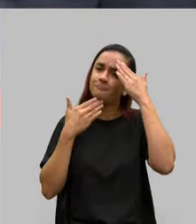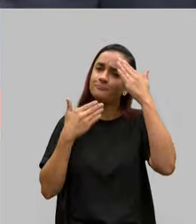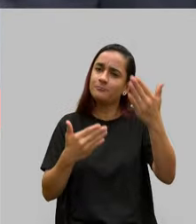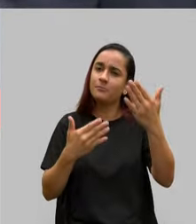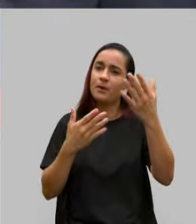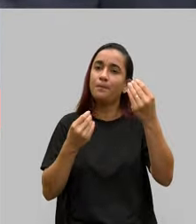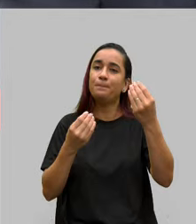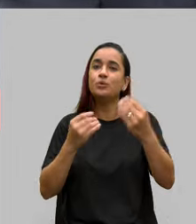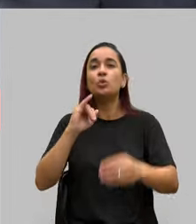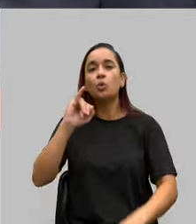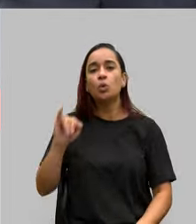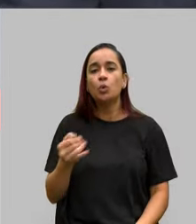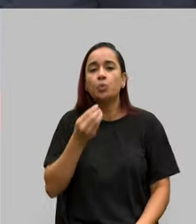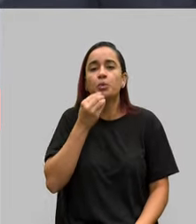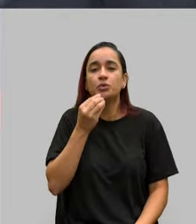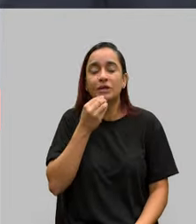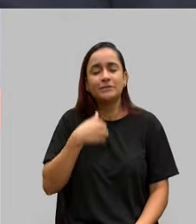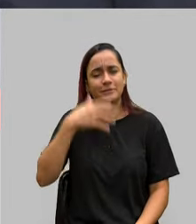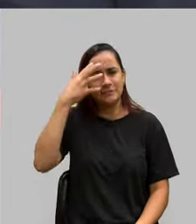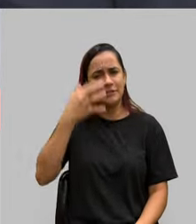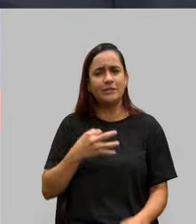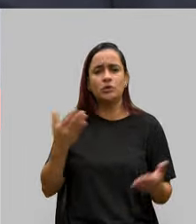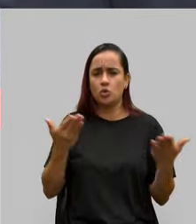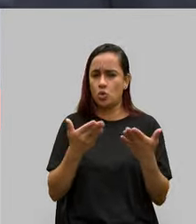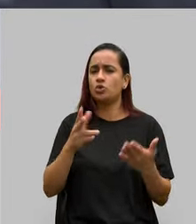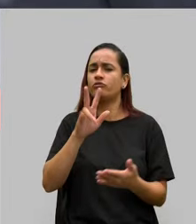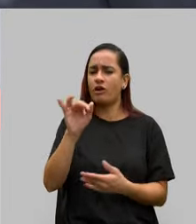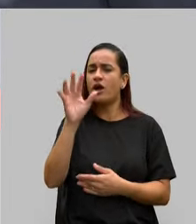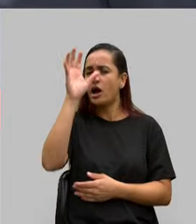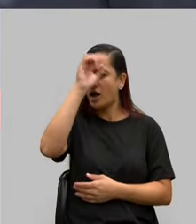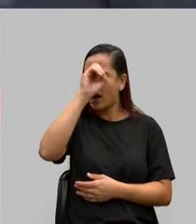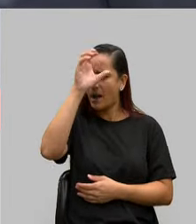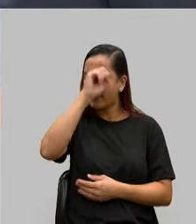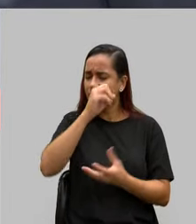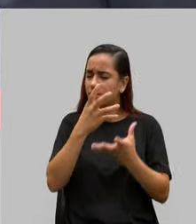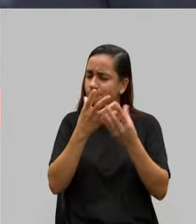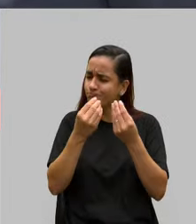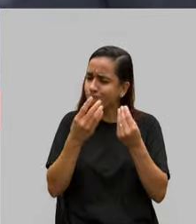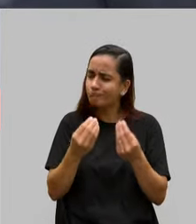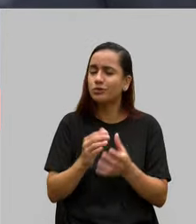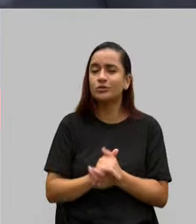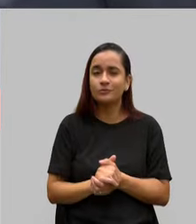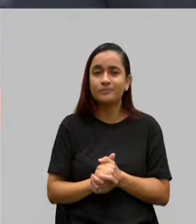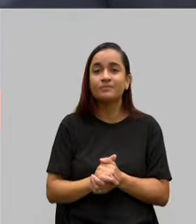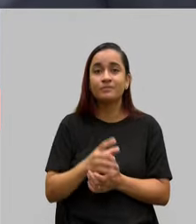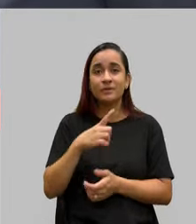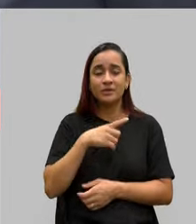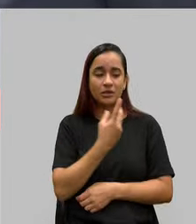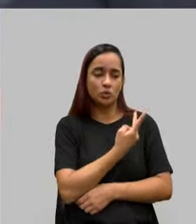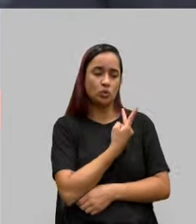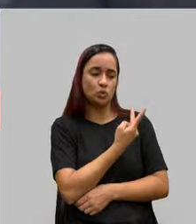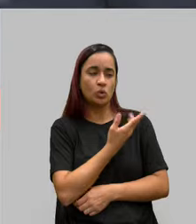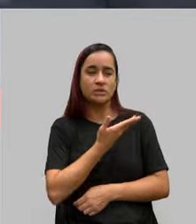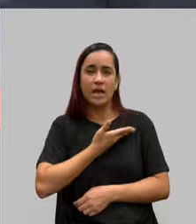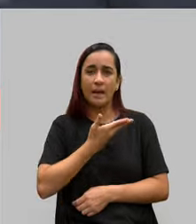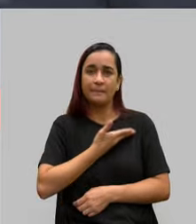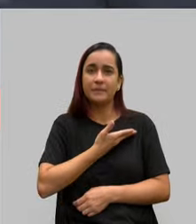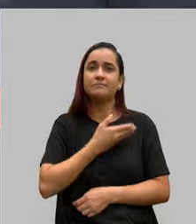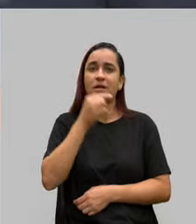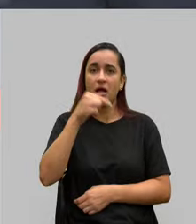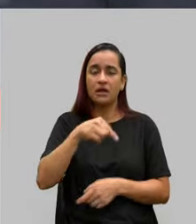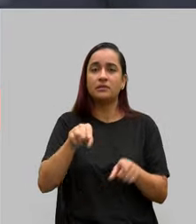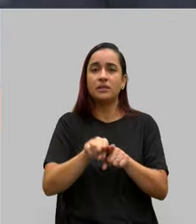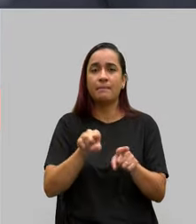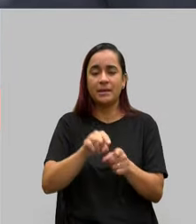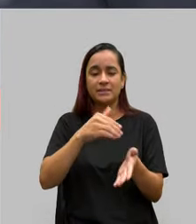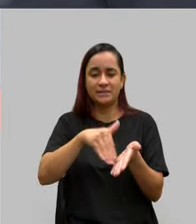tenho certeza que vamos aprender muito aqui hoje estamos aqui com duas colegas da comissão de farmácia terapêutica da Secretaria de Estado da